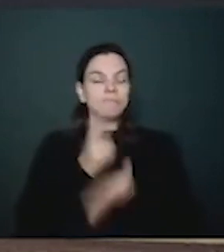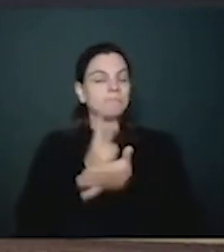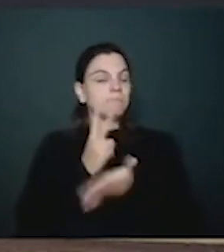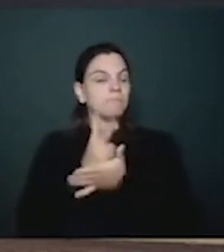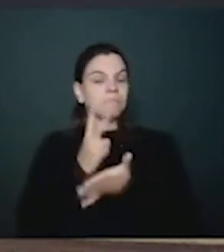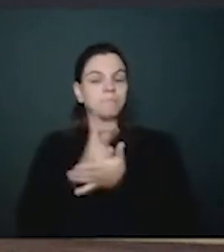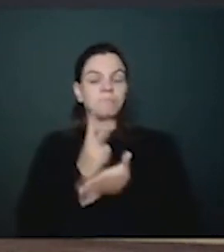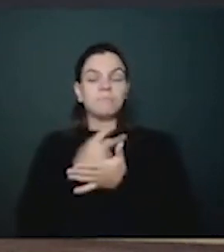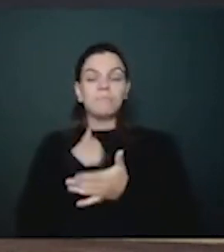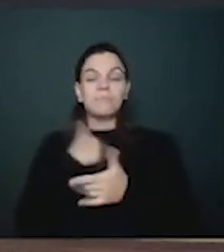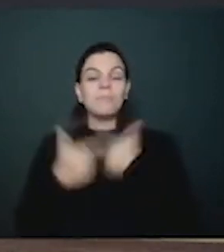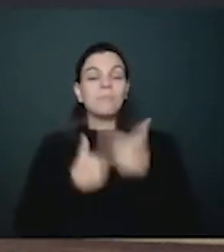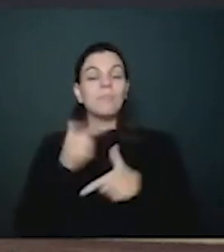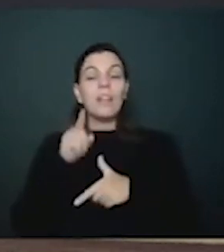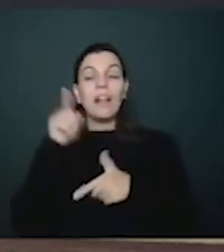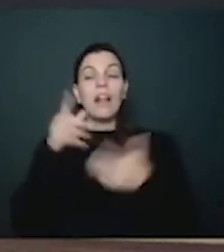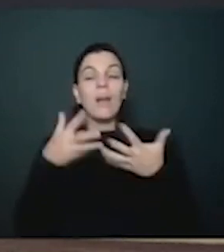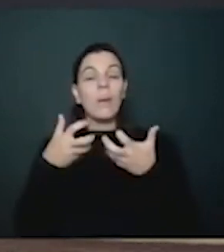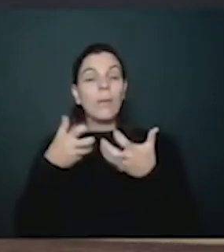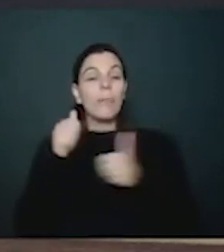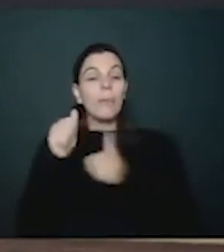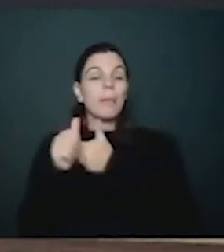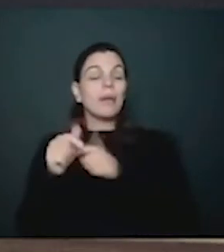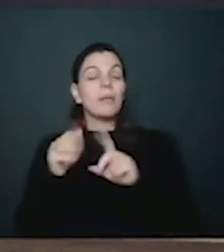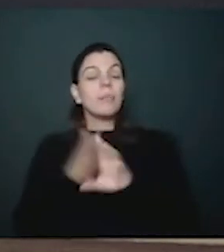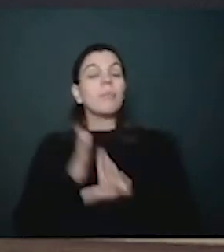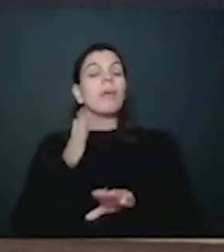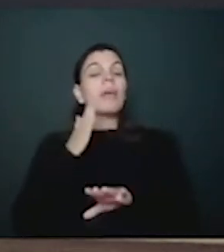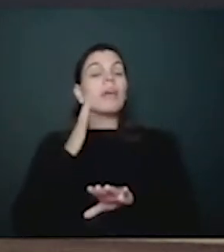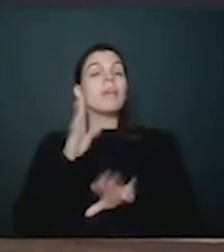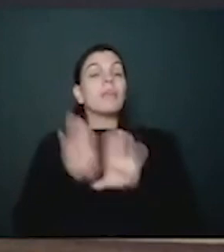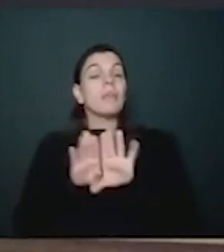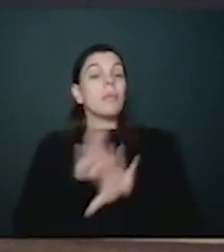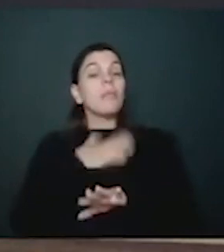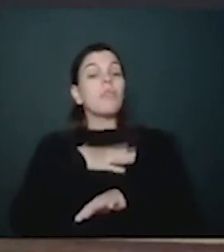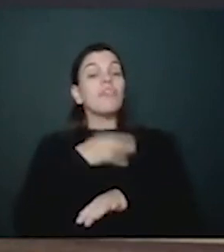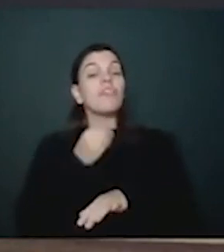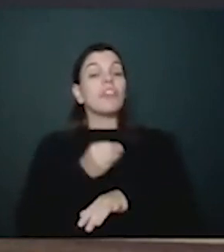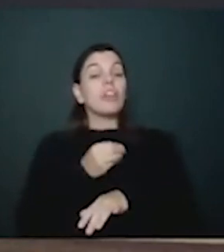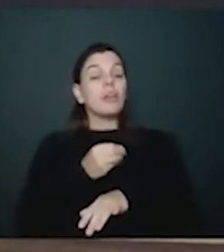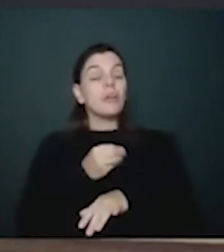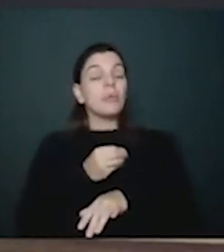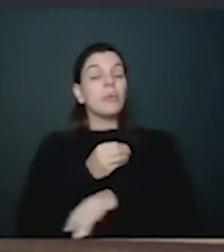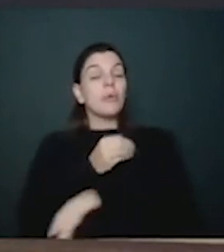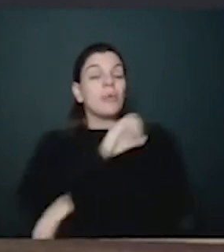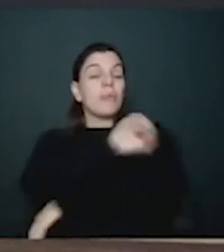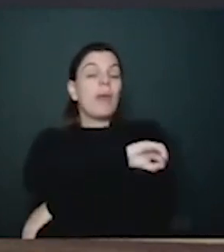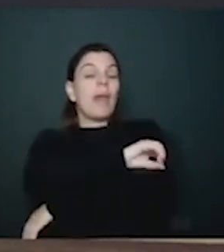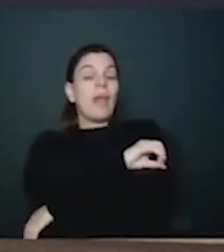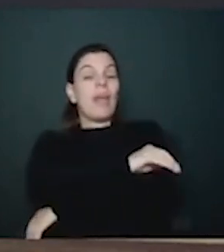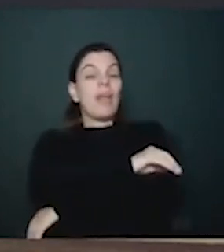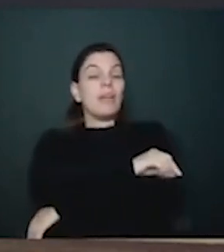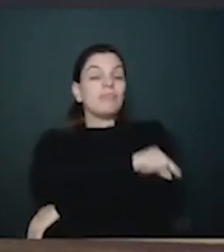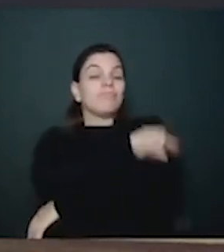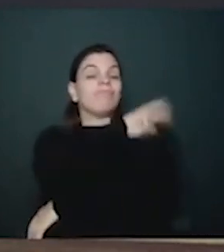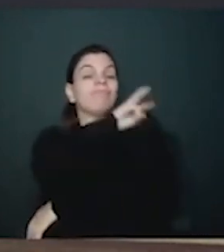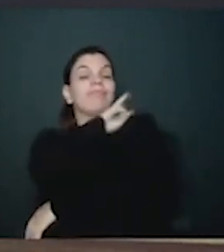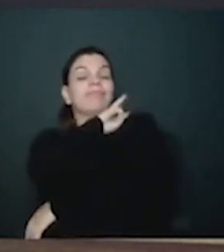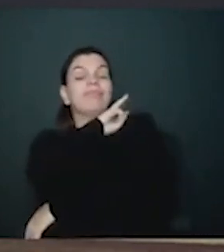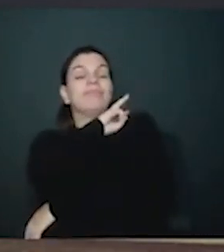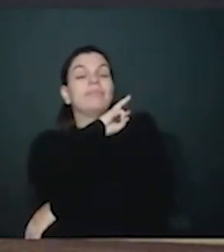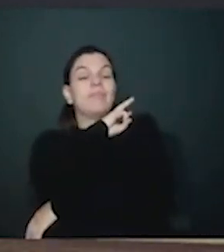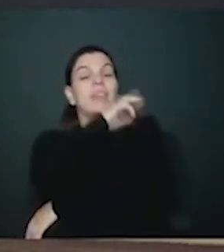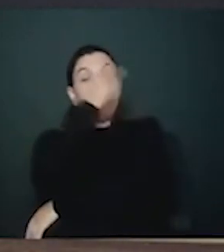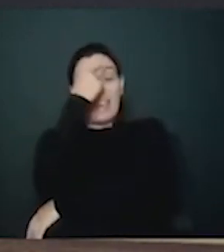Meus filhos concluíram desde o prezinho também a nível acadêmico. Então é uma alegria a gente poder estar